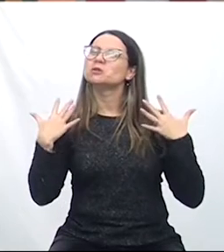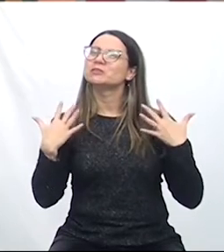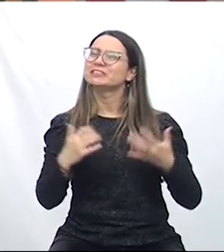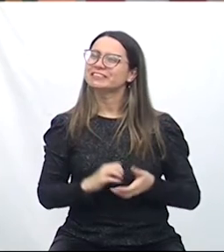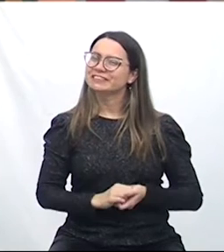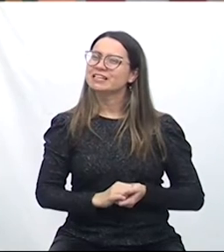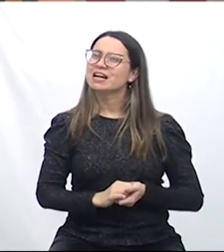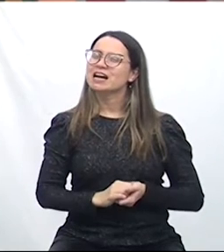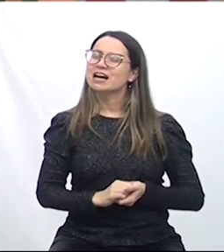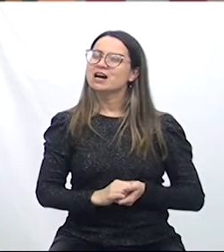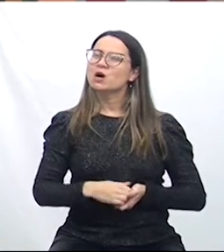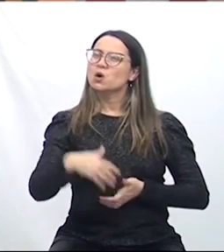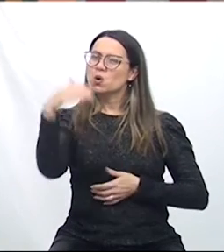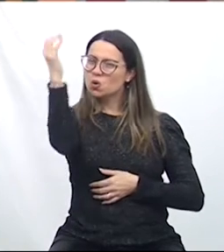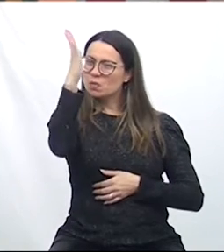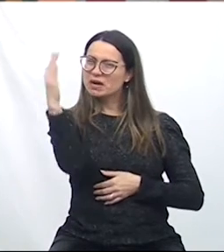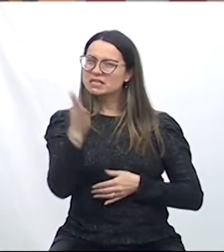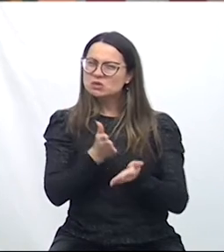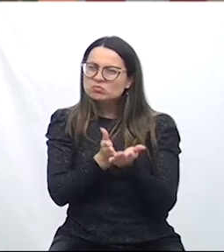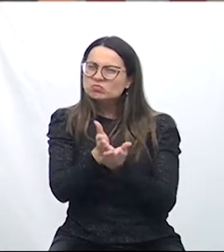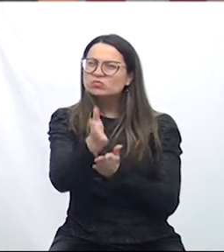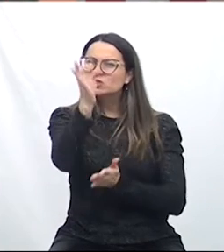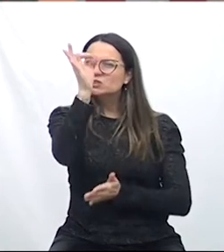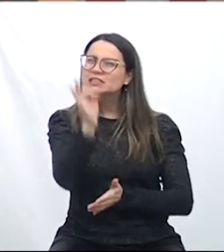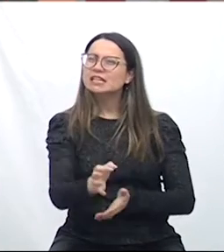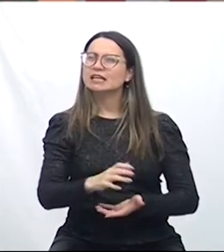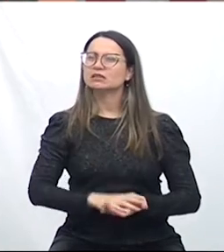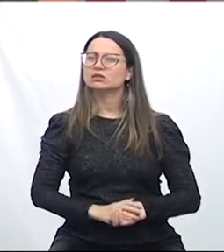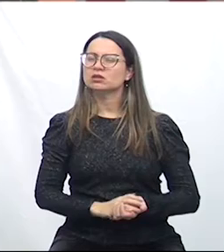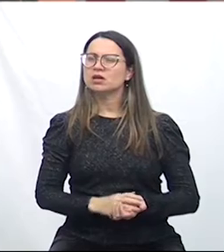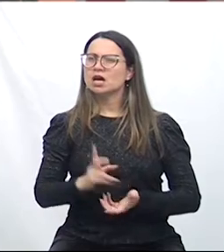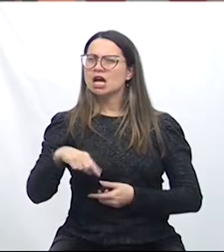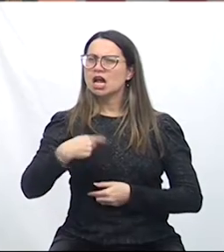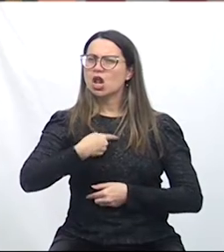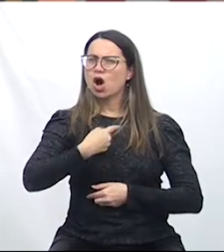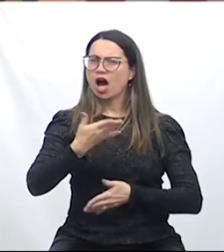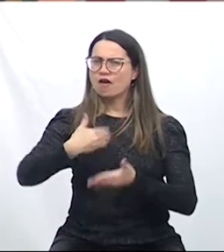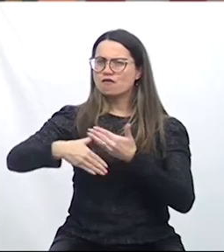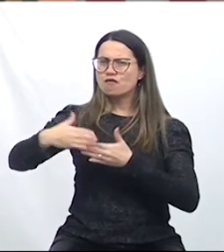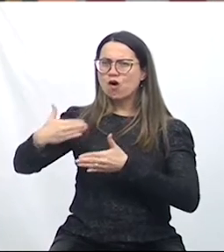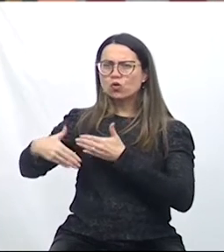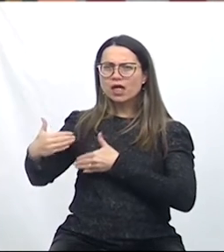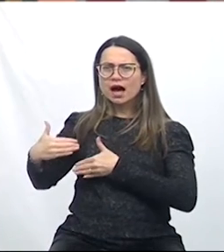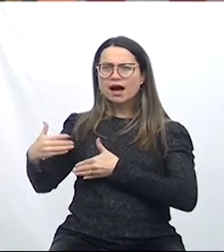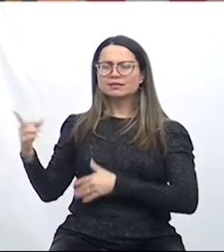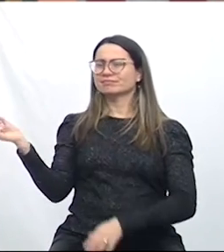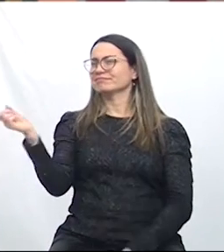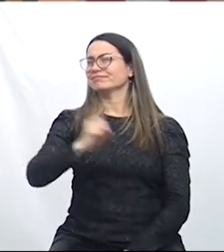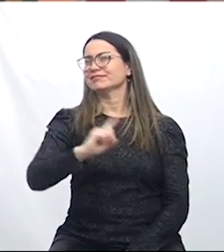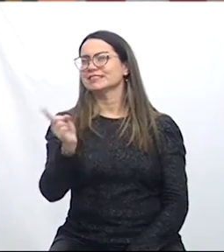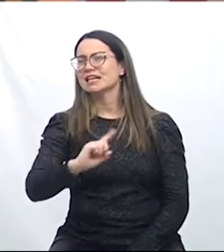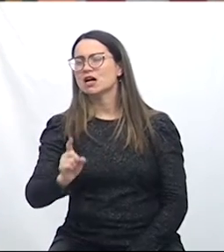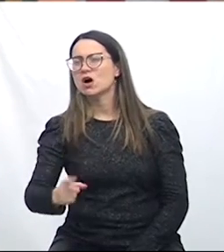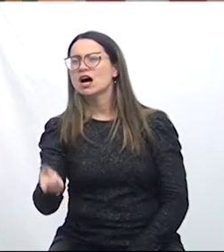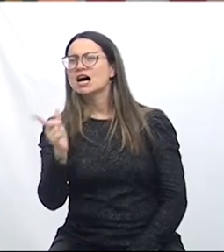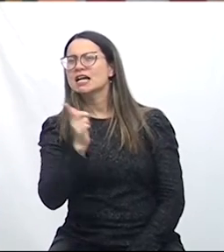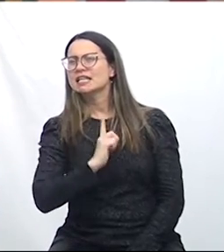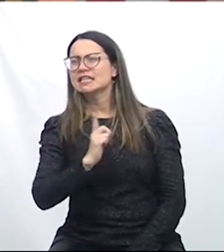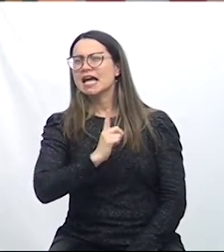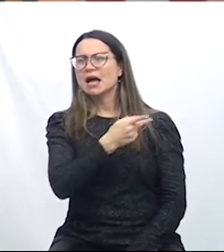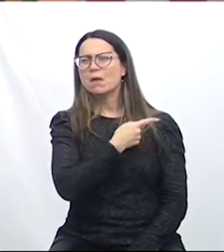E nós não podemos retroceder desse caminho. Temos um presidente honesto, um presidente